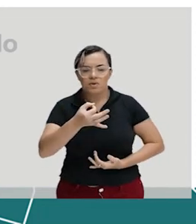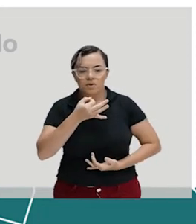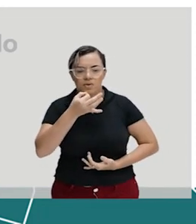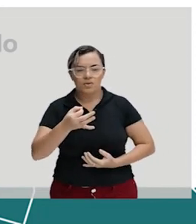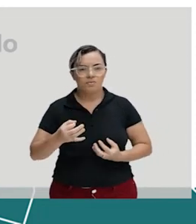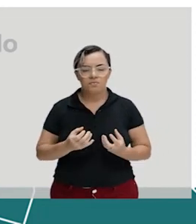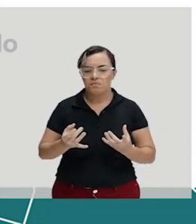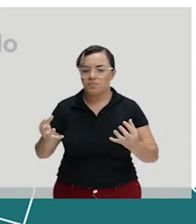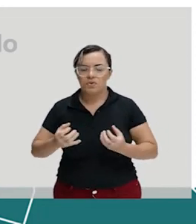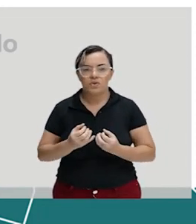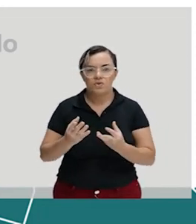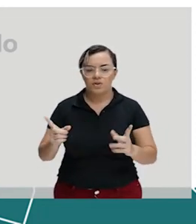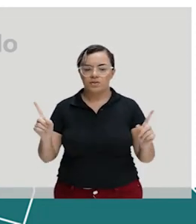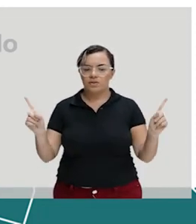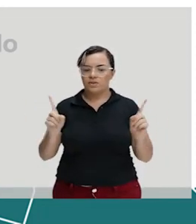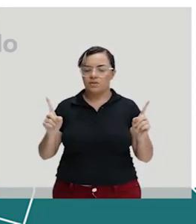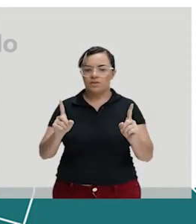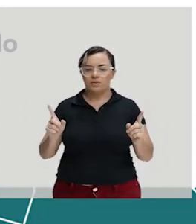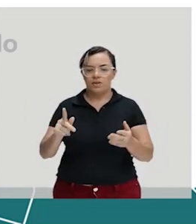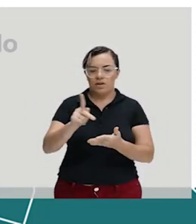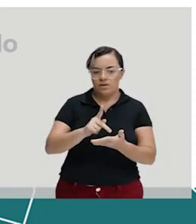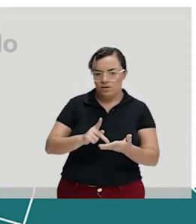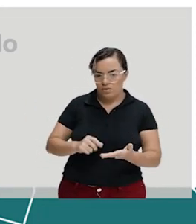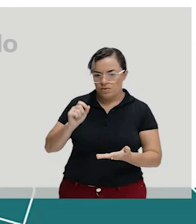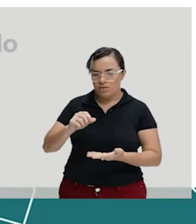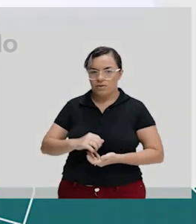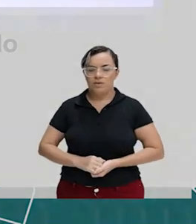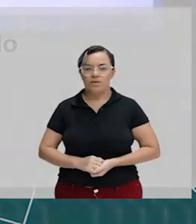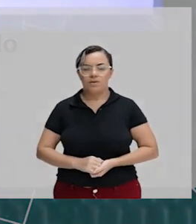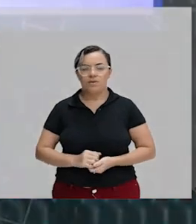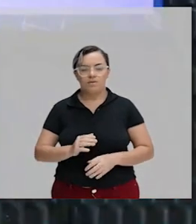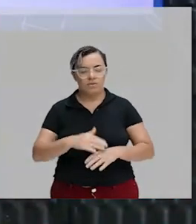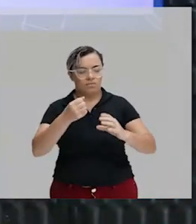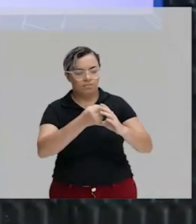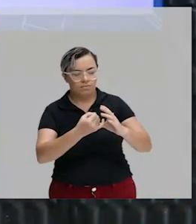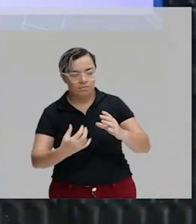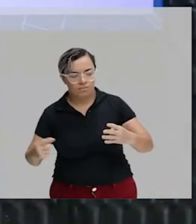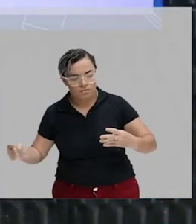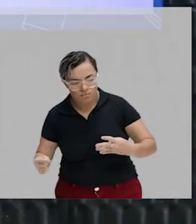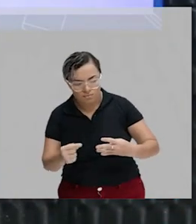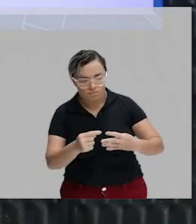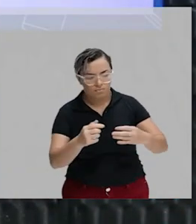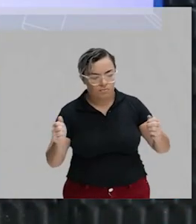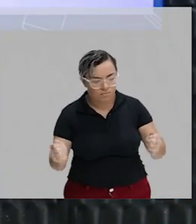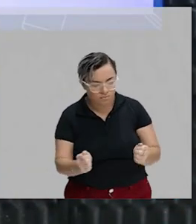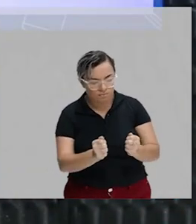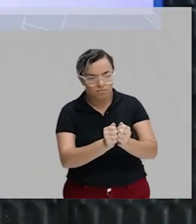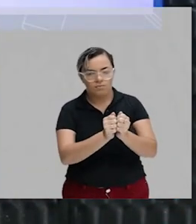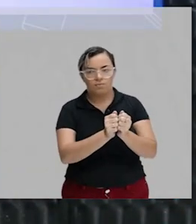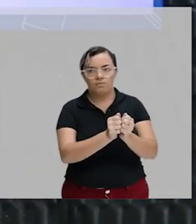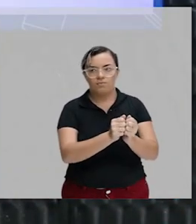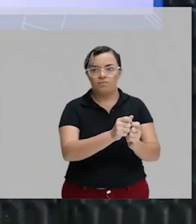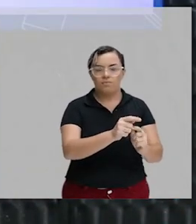H bom mais uma vez falando da característica do simbolismo juntar matéria